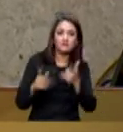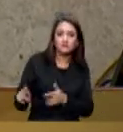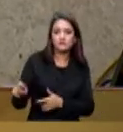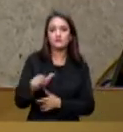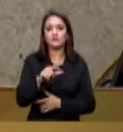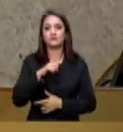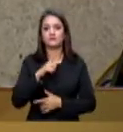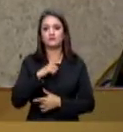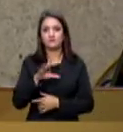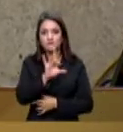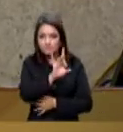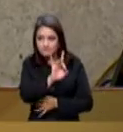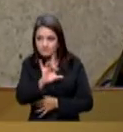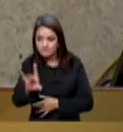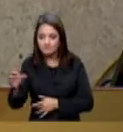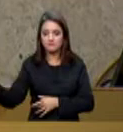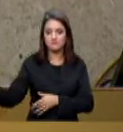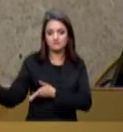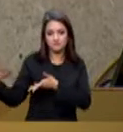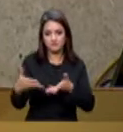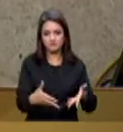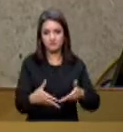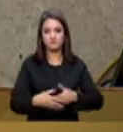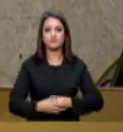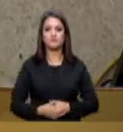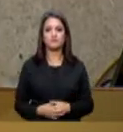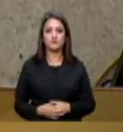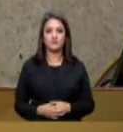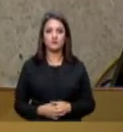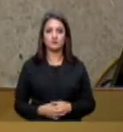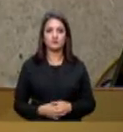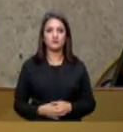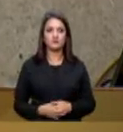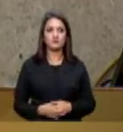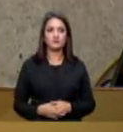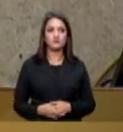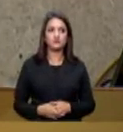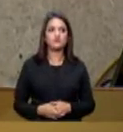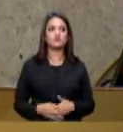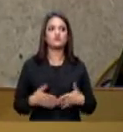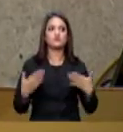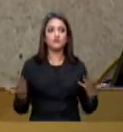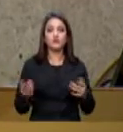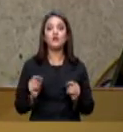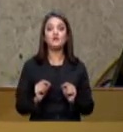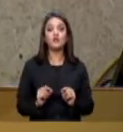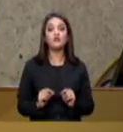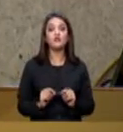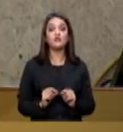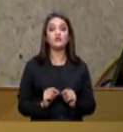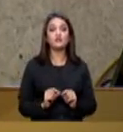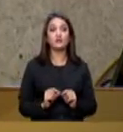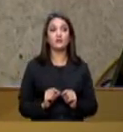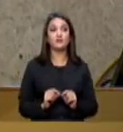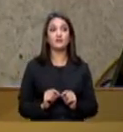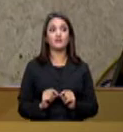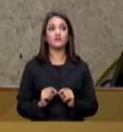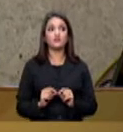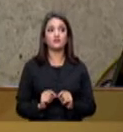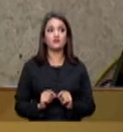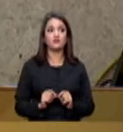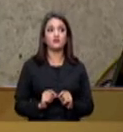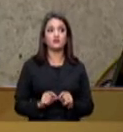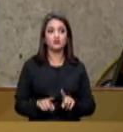de cada player que se habilita. Ao lado do incremento da pressão competitiva, é